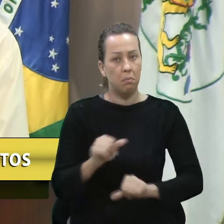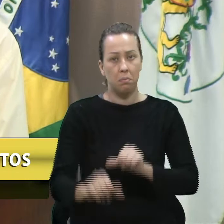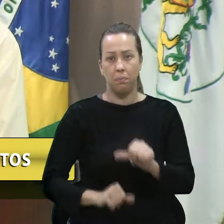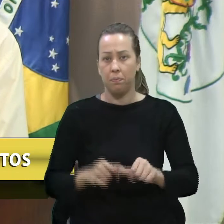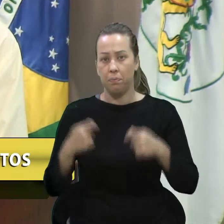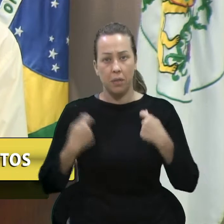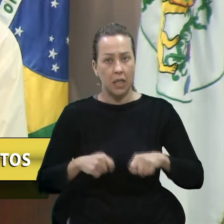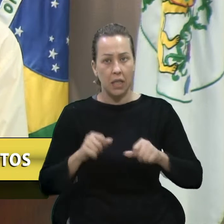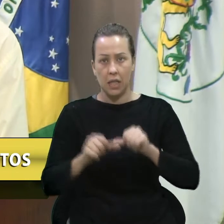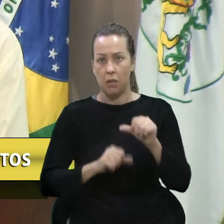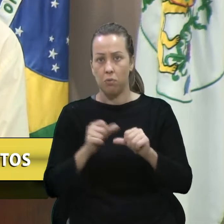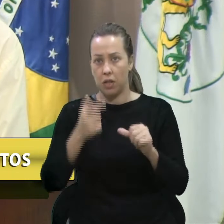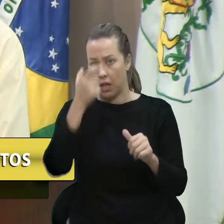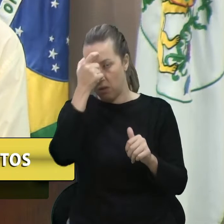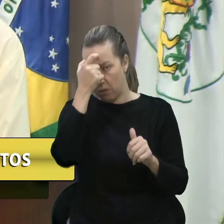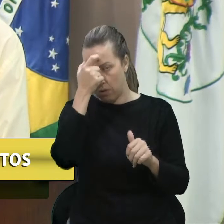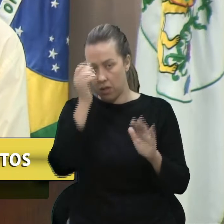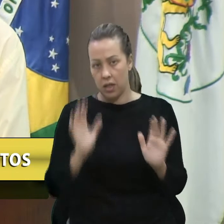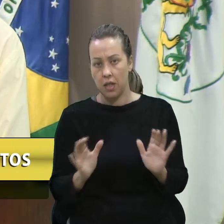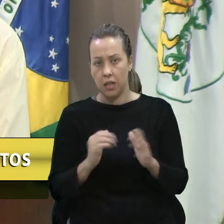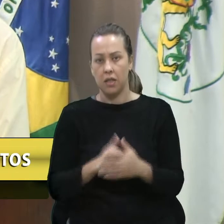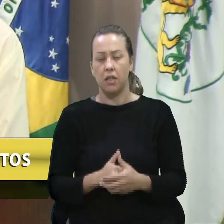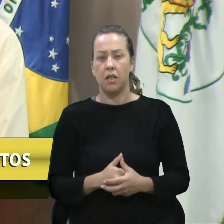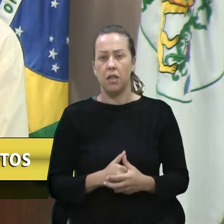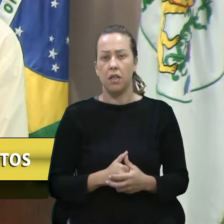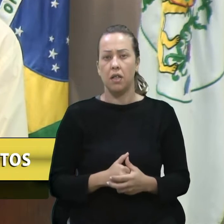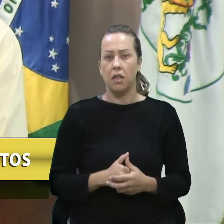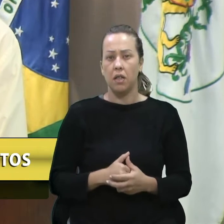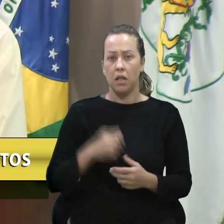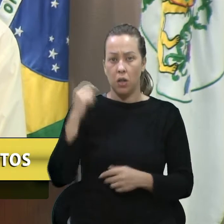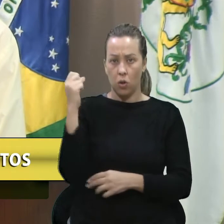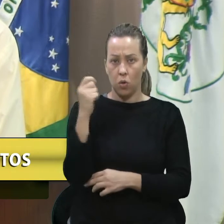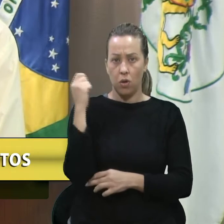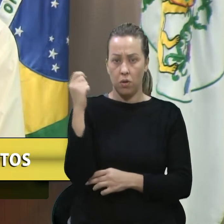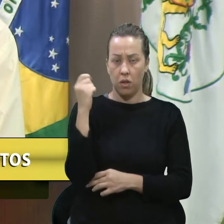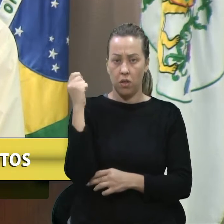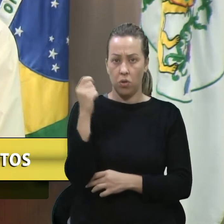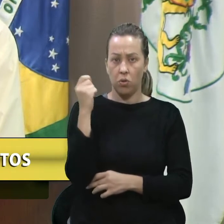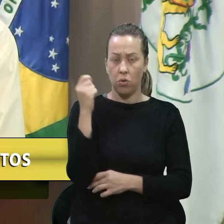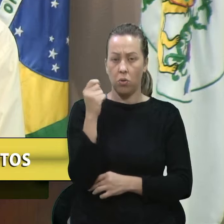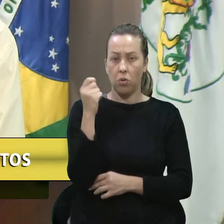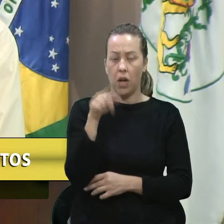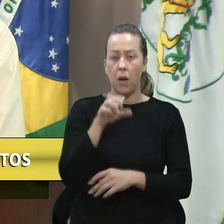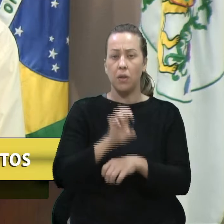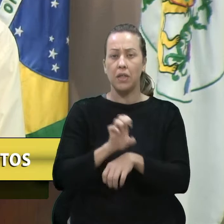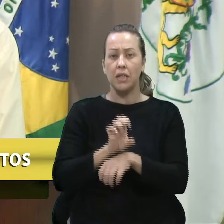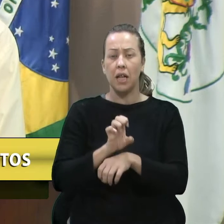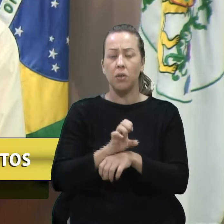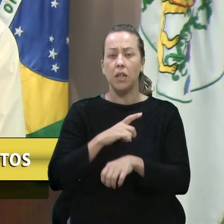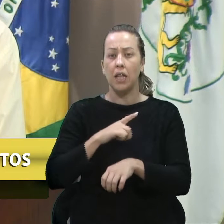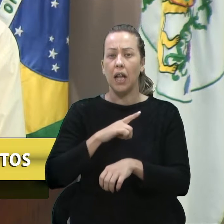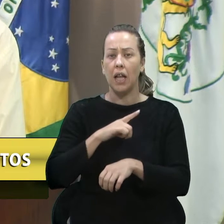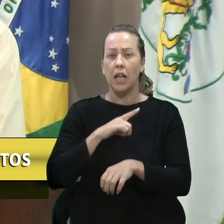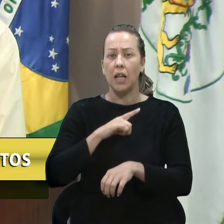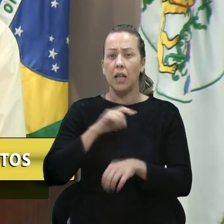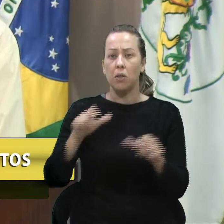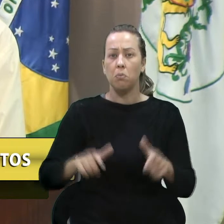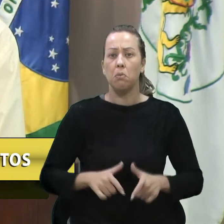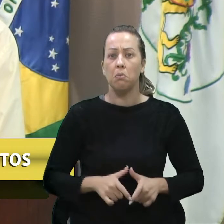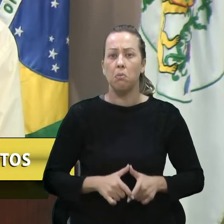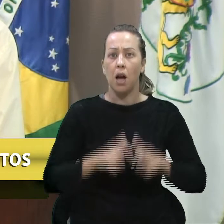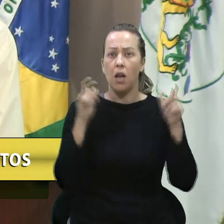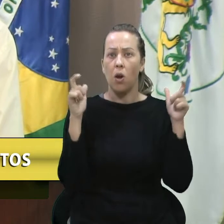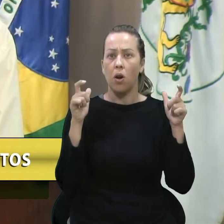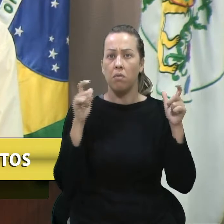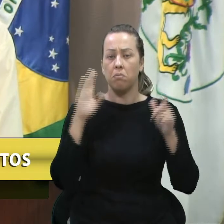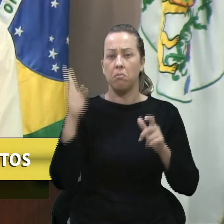e não o ter. Ser. E o Rio Grande do Sul é o estado que tem um dos maiores índices